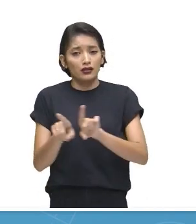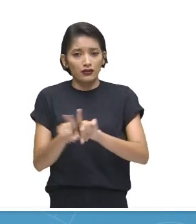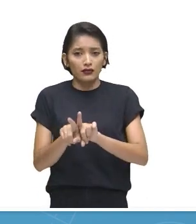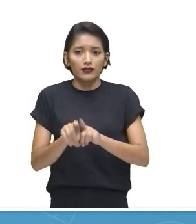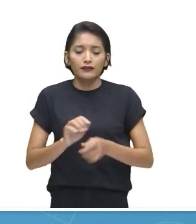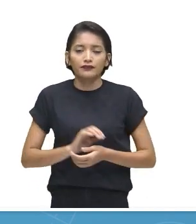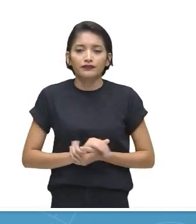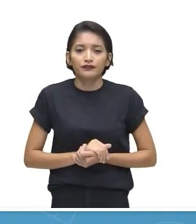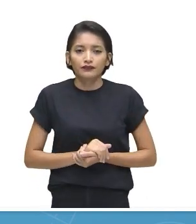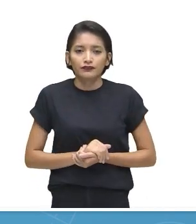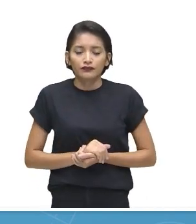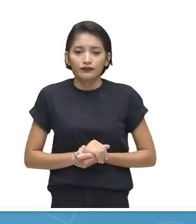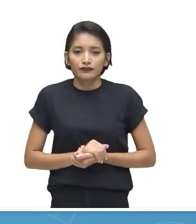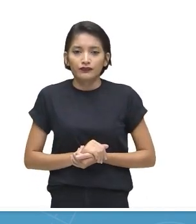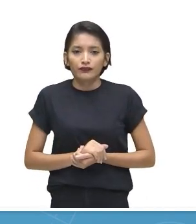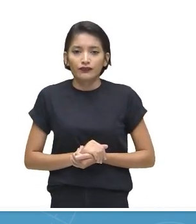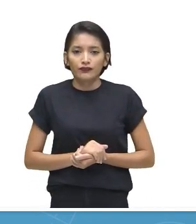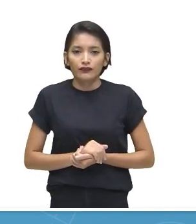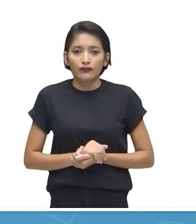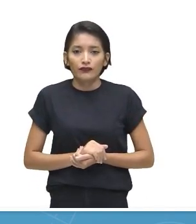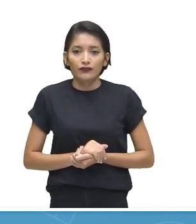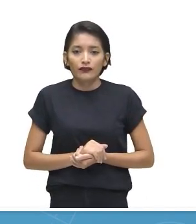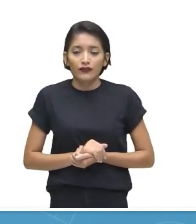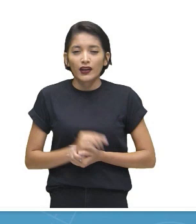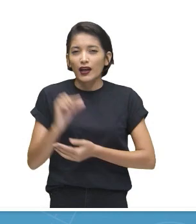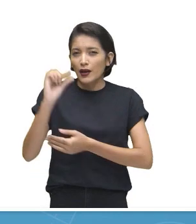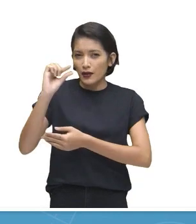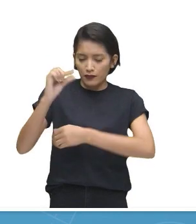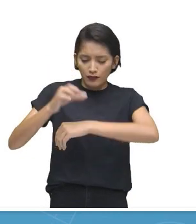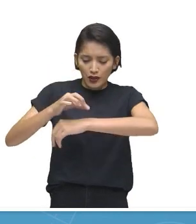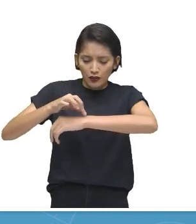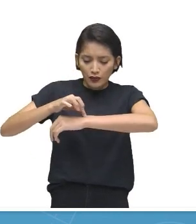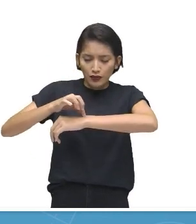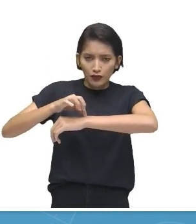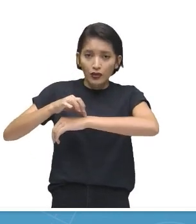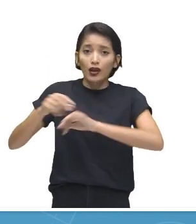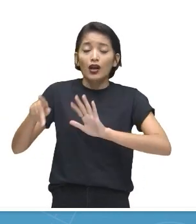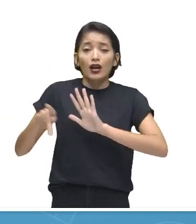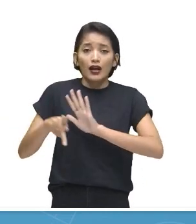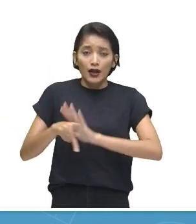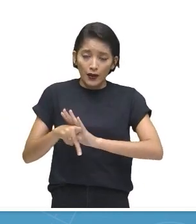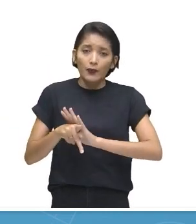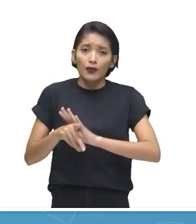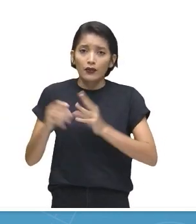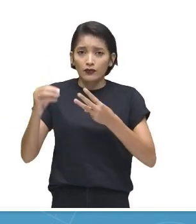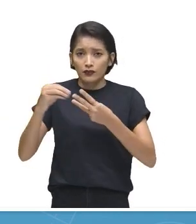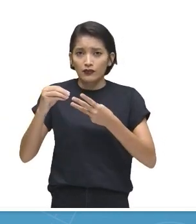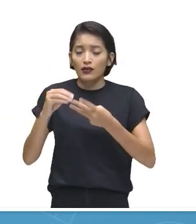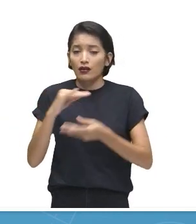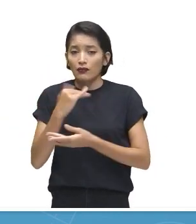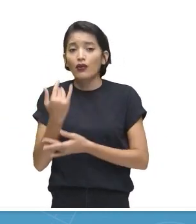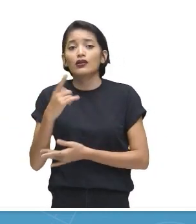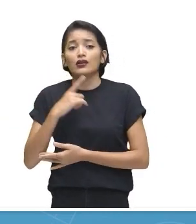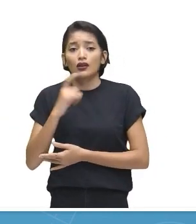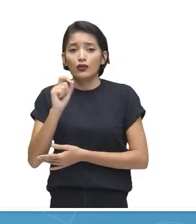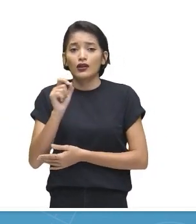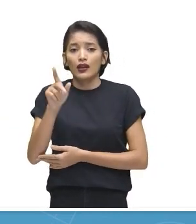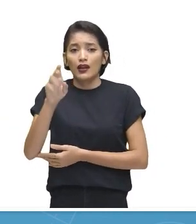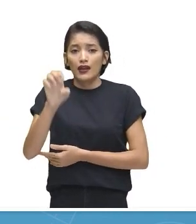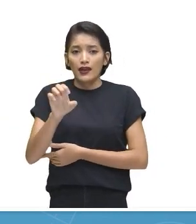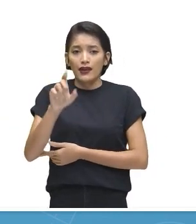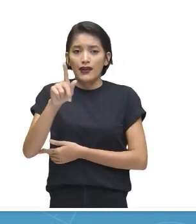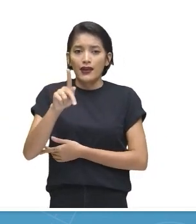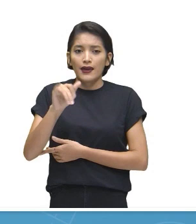derme. E essa parte superior, que é formada por células mortas, nós temos aí a